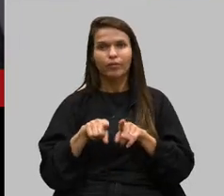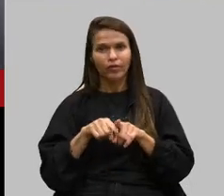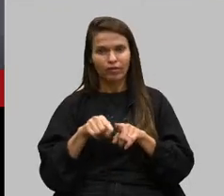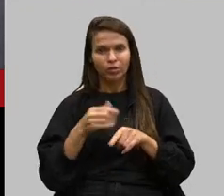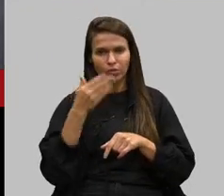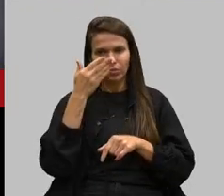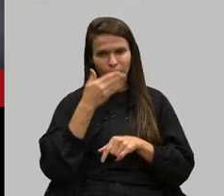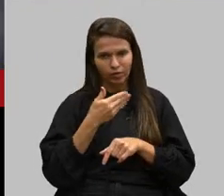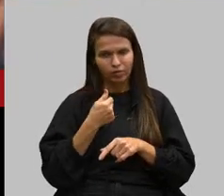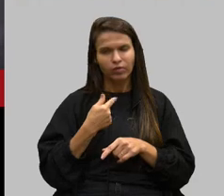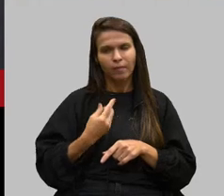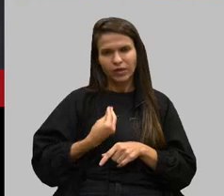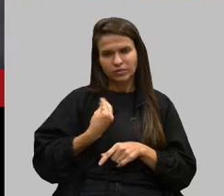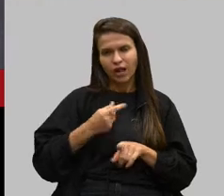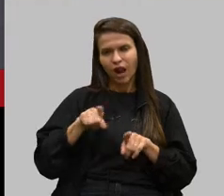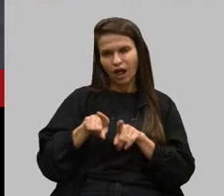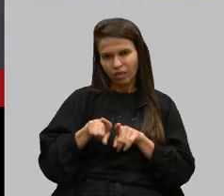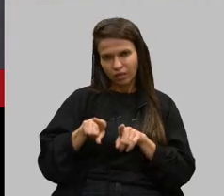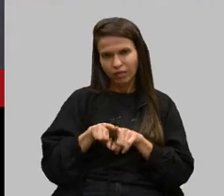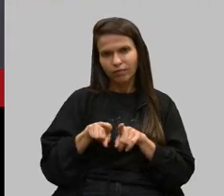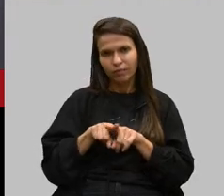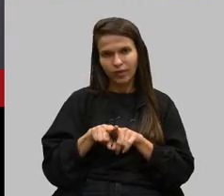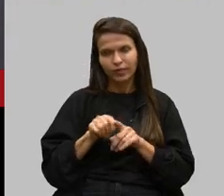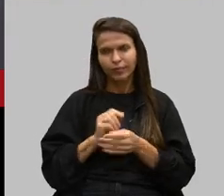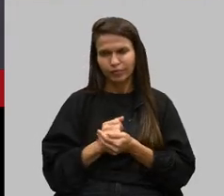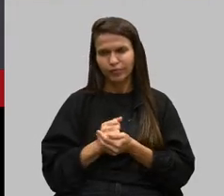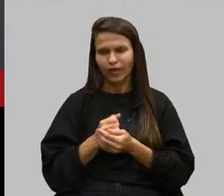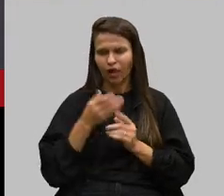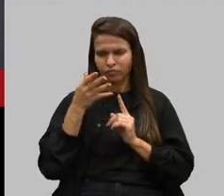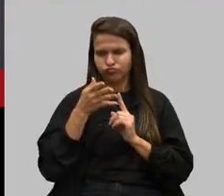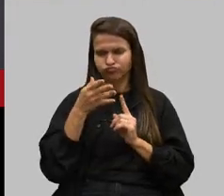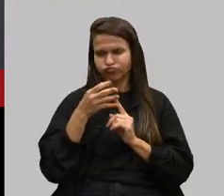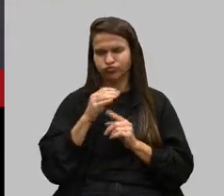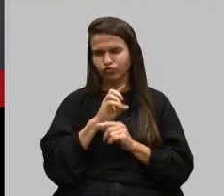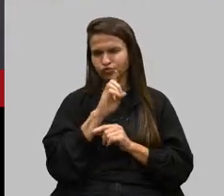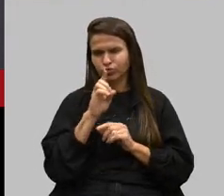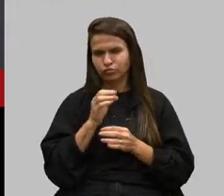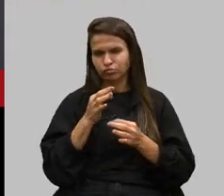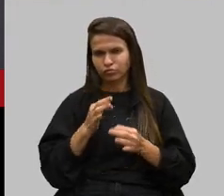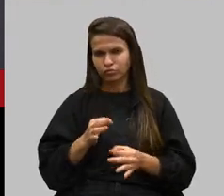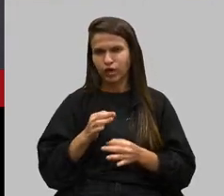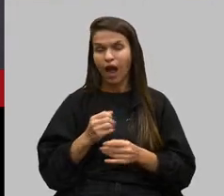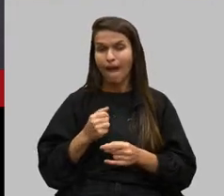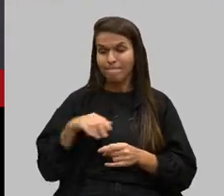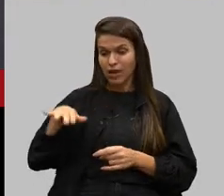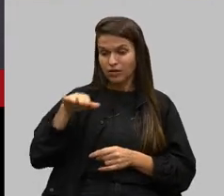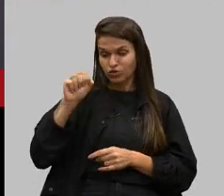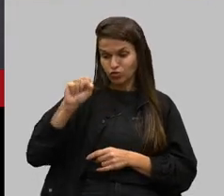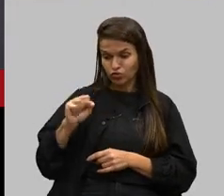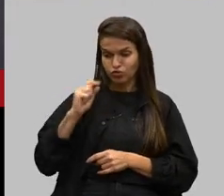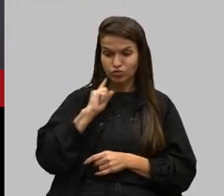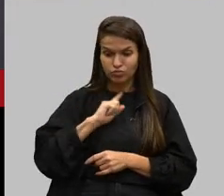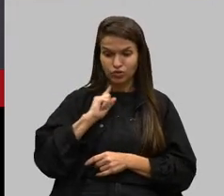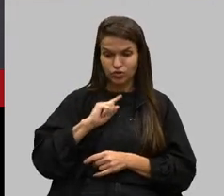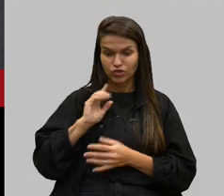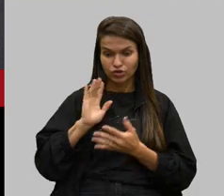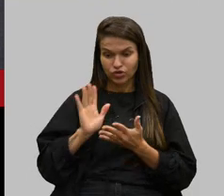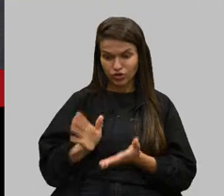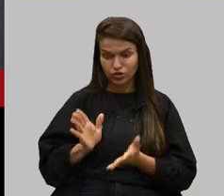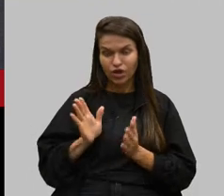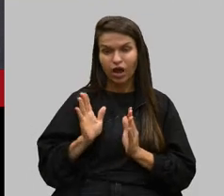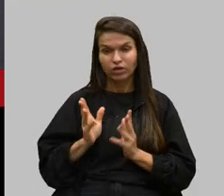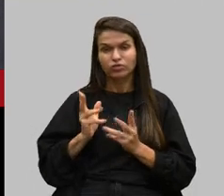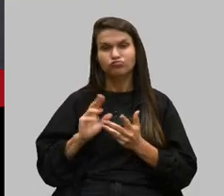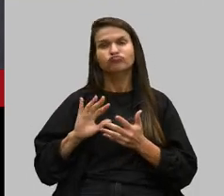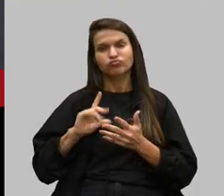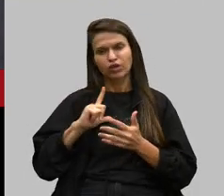lá inclusive usou a palavra muito bem lá no dia é isso a minha região sul de Minas já recebeu os frutos daquela viagem só que